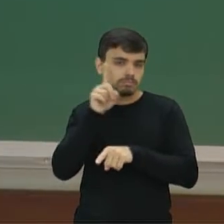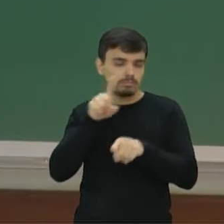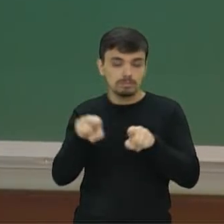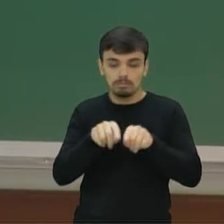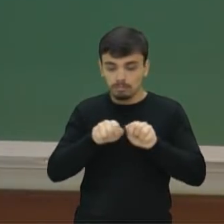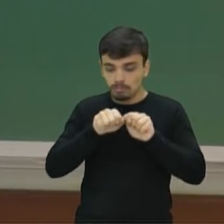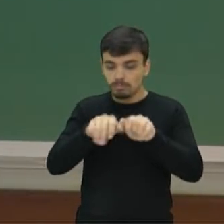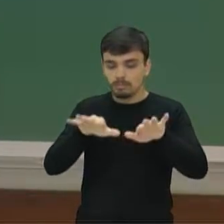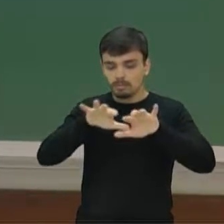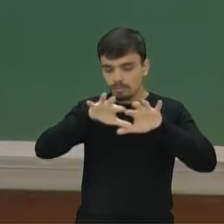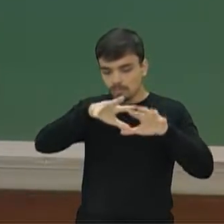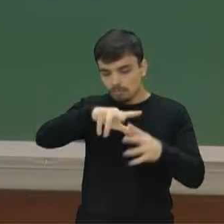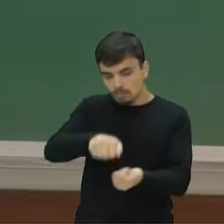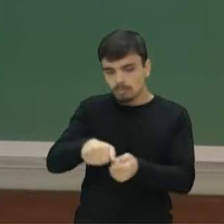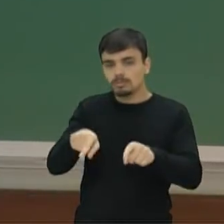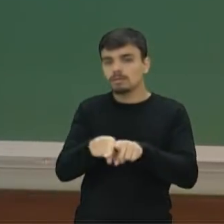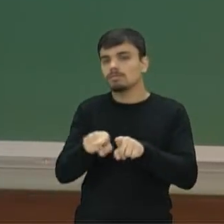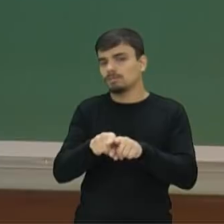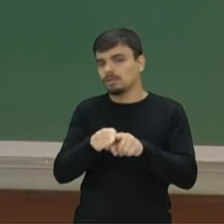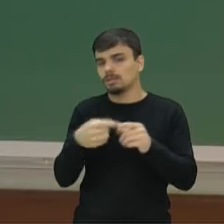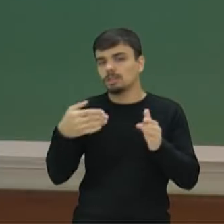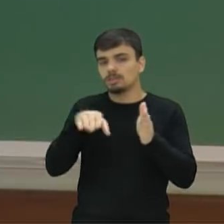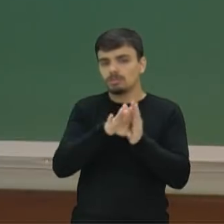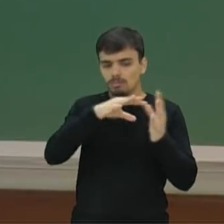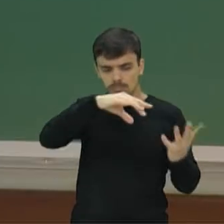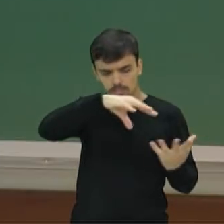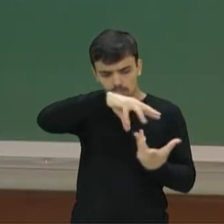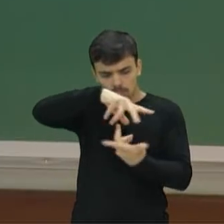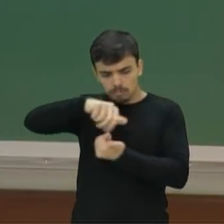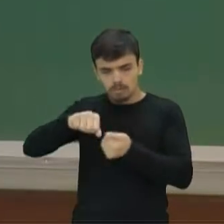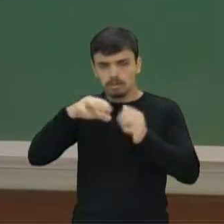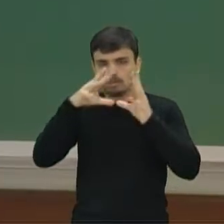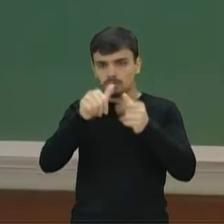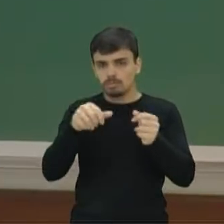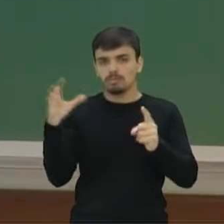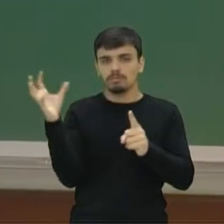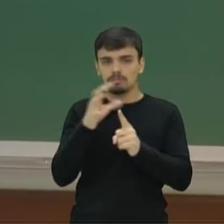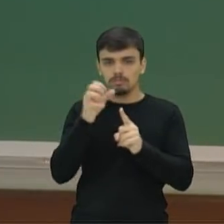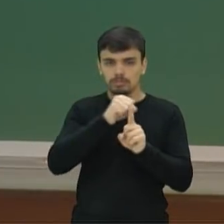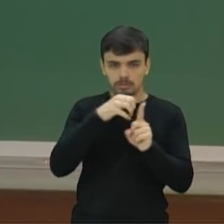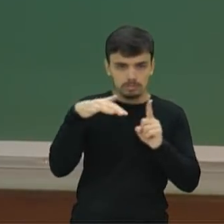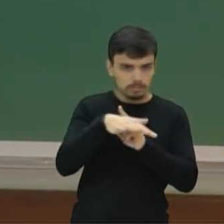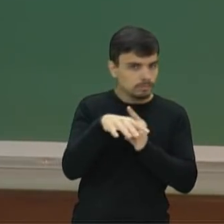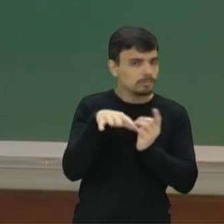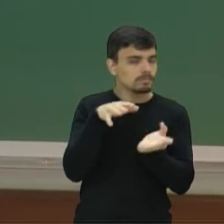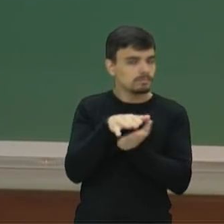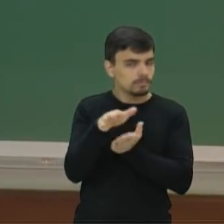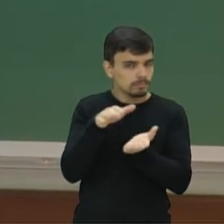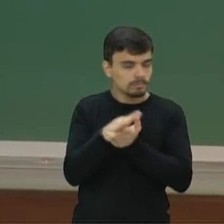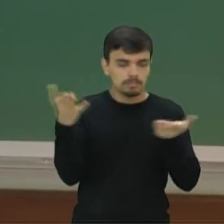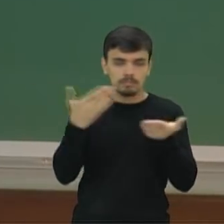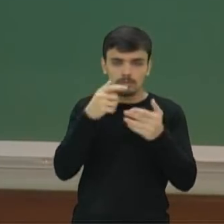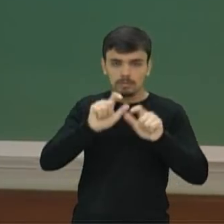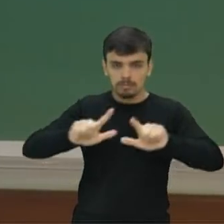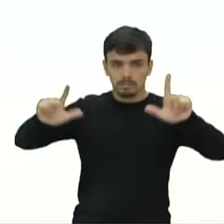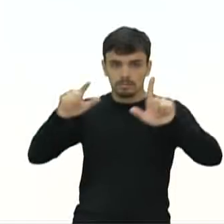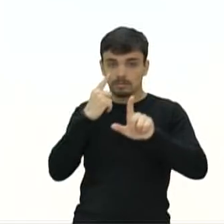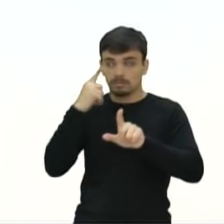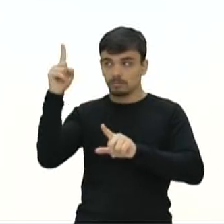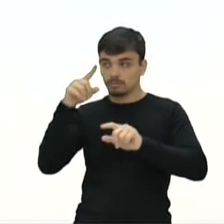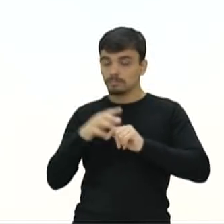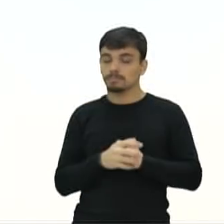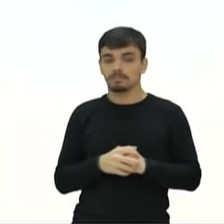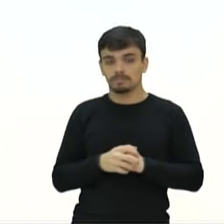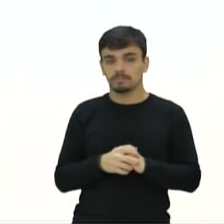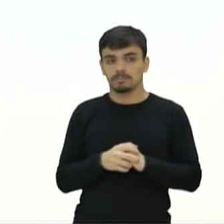mundo todo, então atingindo todo o nosso planeta hoje, impulsionado pela sociedade de consumo. Agora na tela também, ó, dá uma